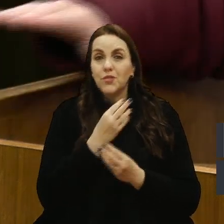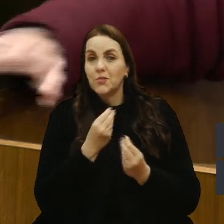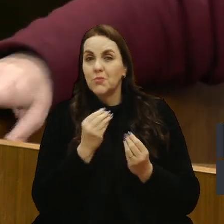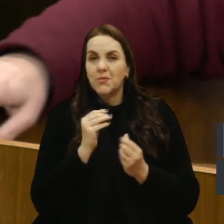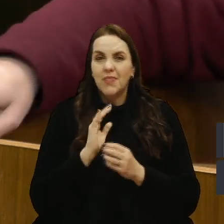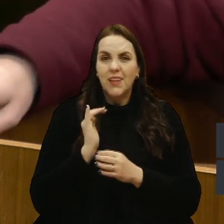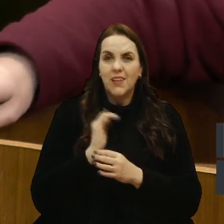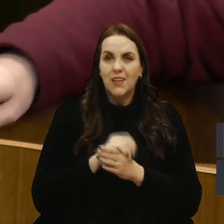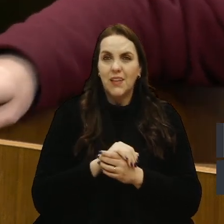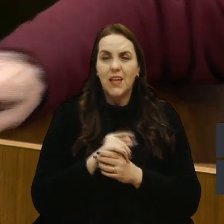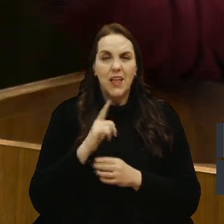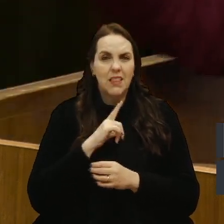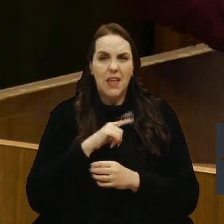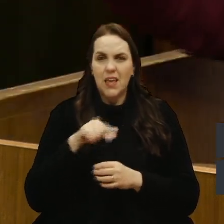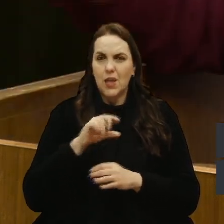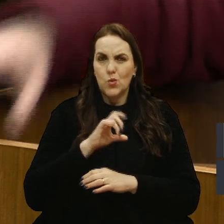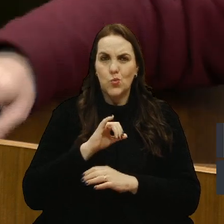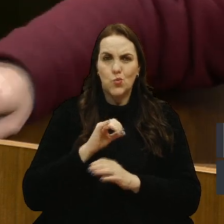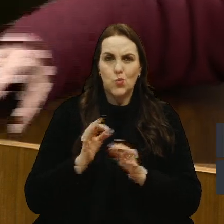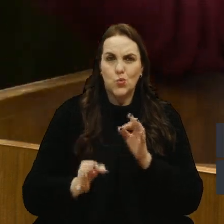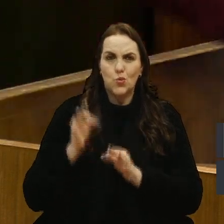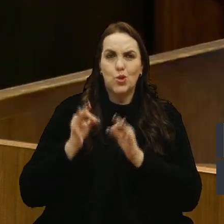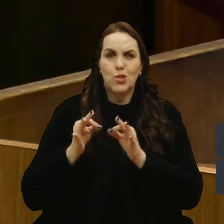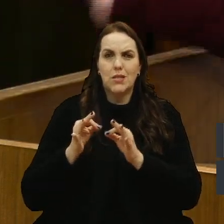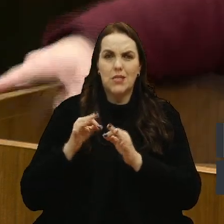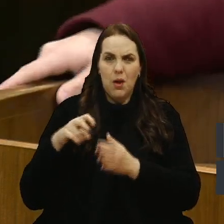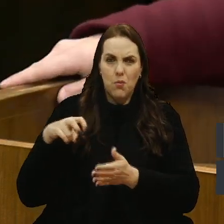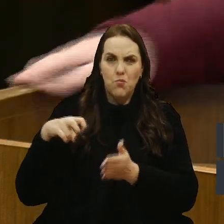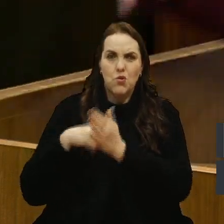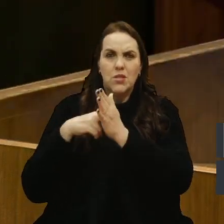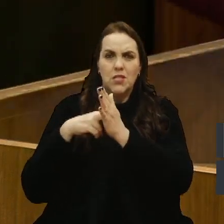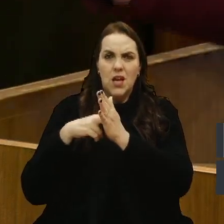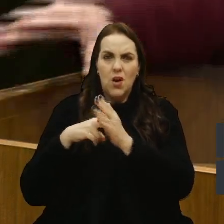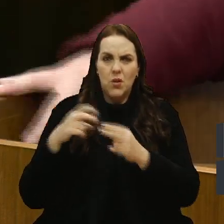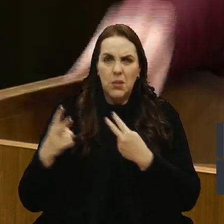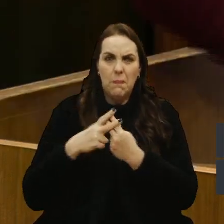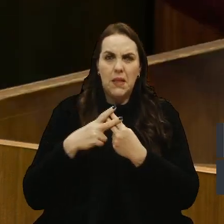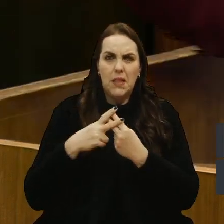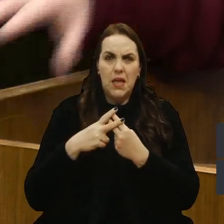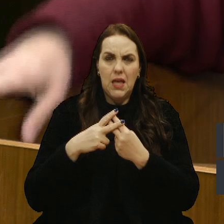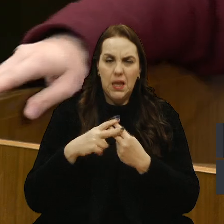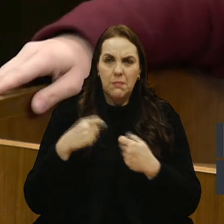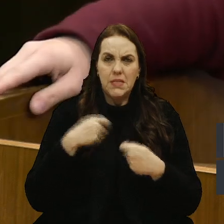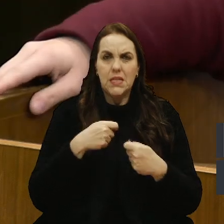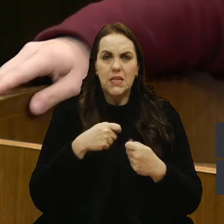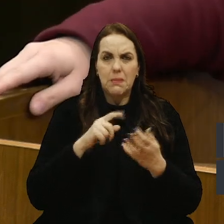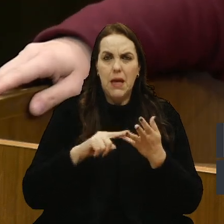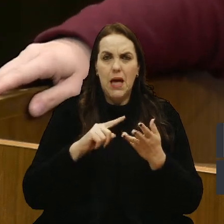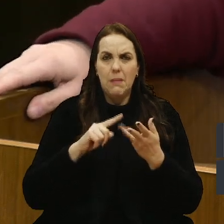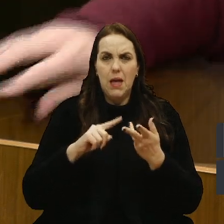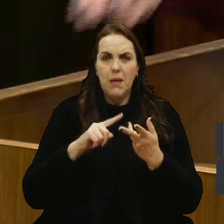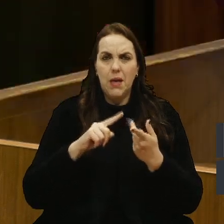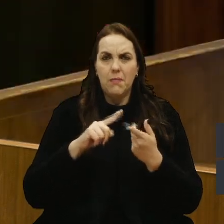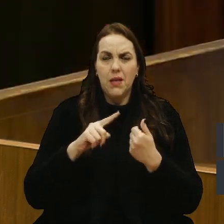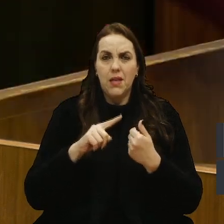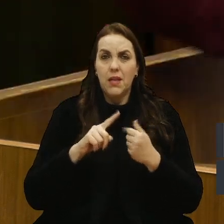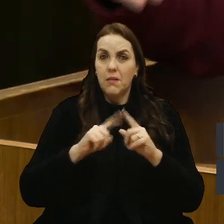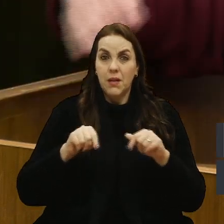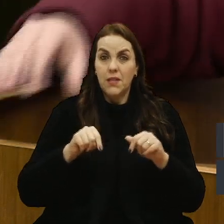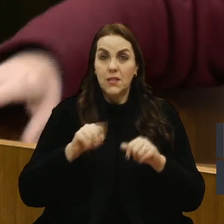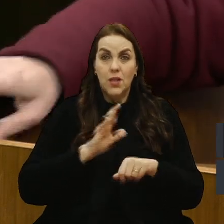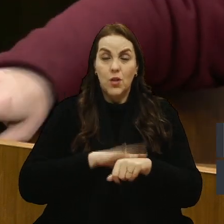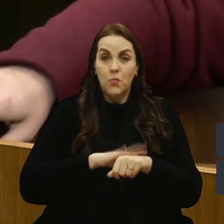colegas paladinos da justiça, da punição, tem que prender, tem que fazer isso, tem que fazer aquilo. E aí, quando